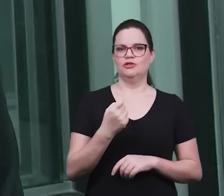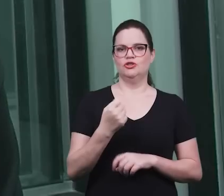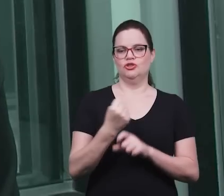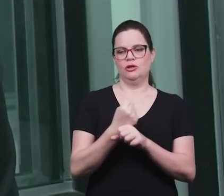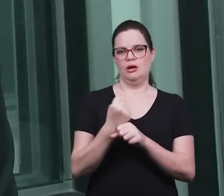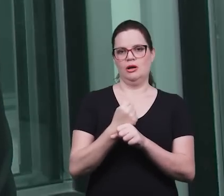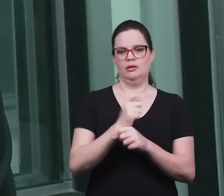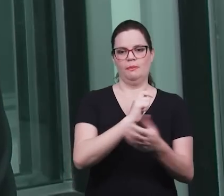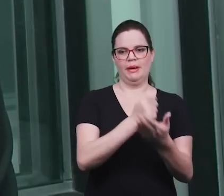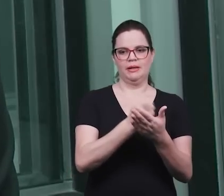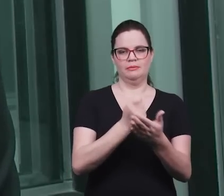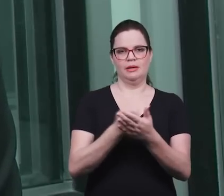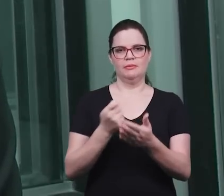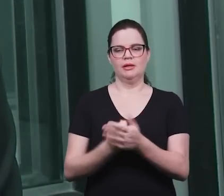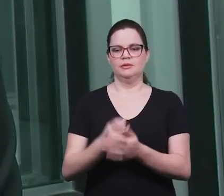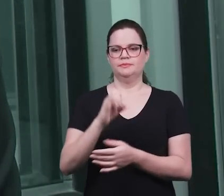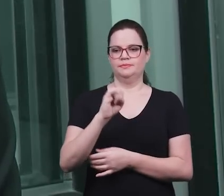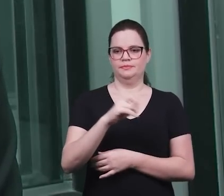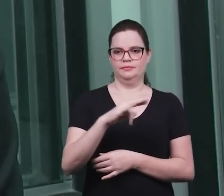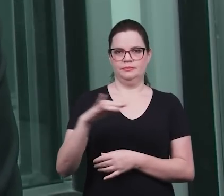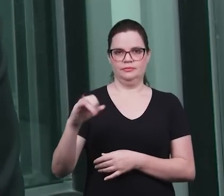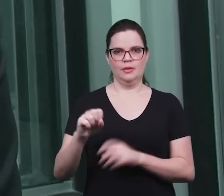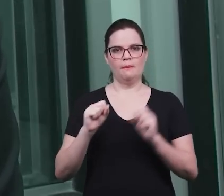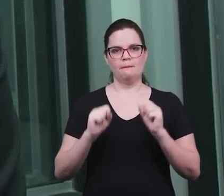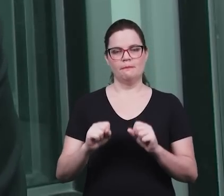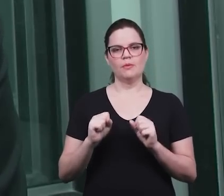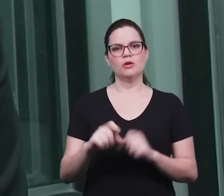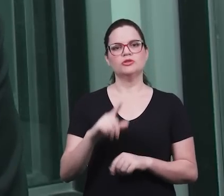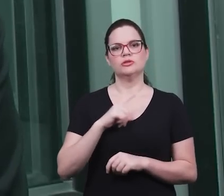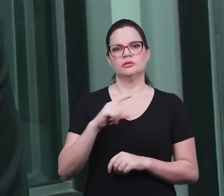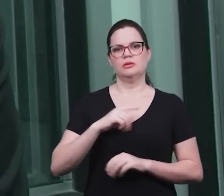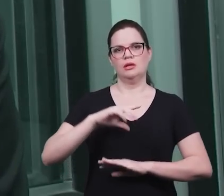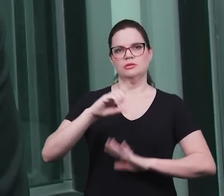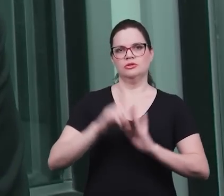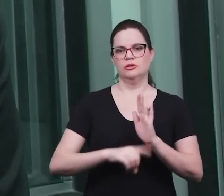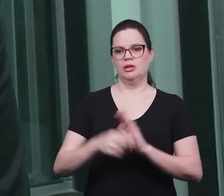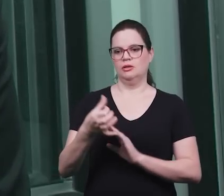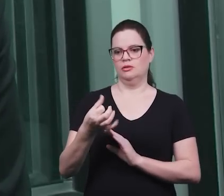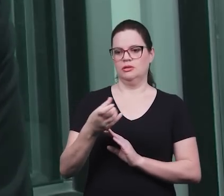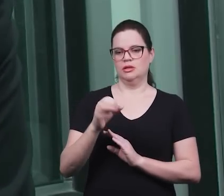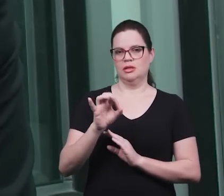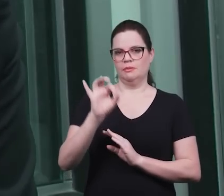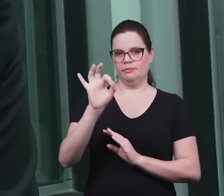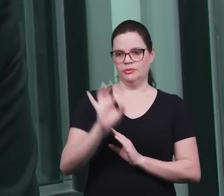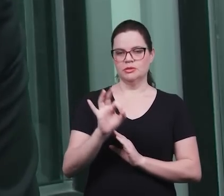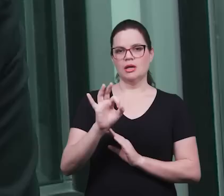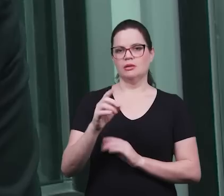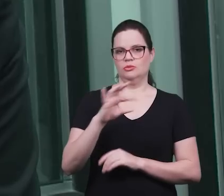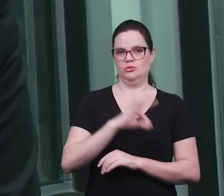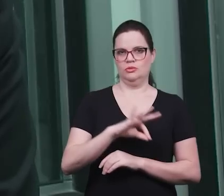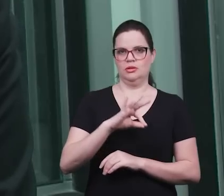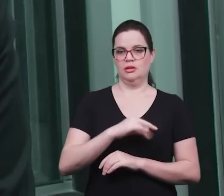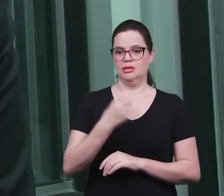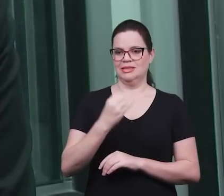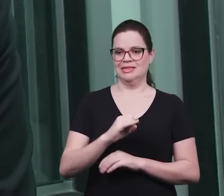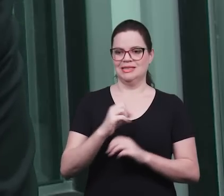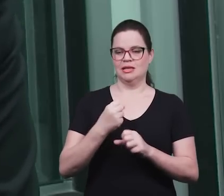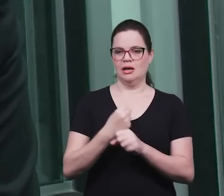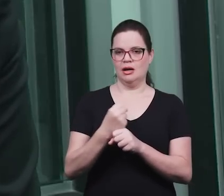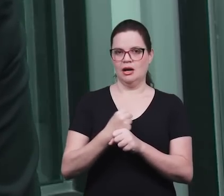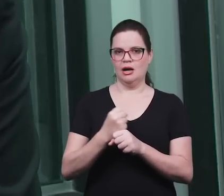homem, né? Sim. Ela vai ter direito a 60% do salário de contribuição dela. E a cada ano que ela contribuir a